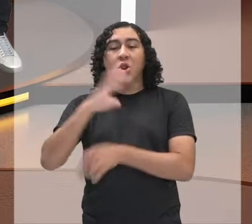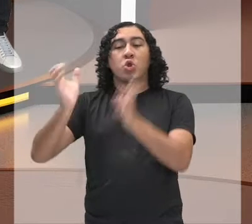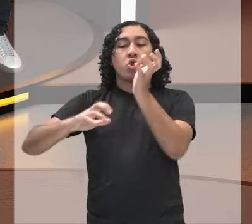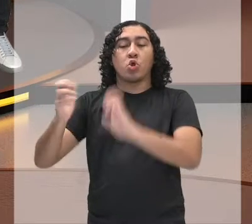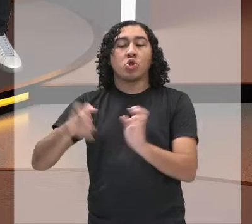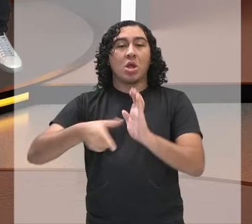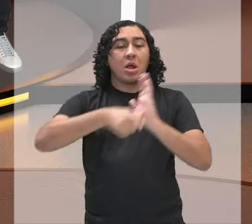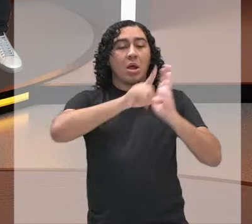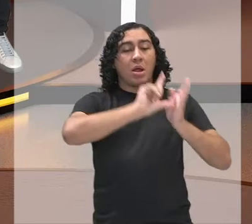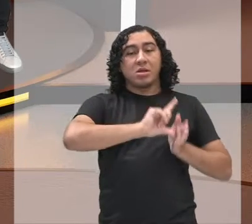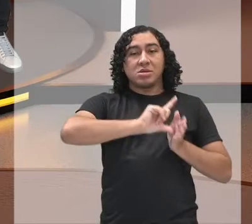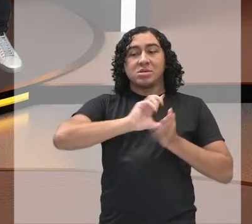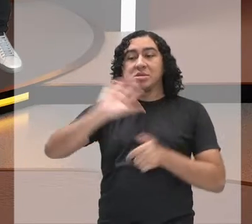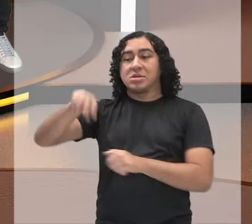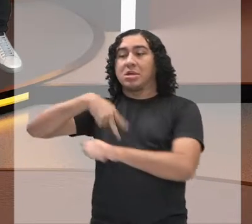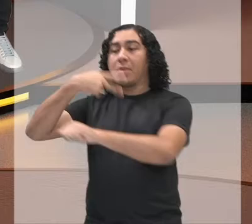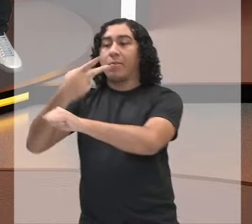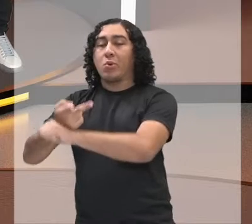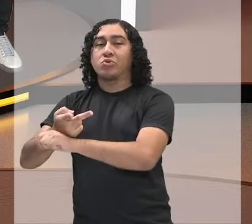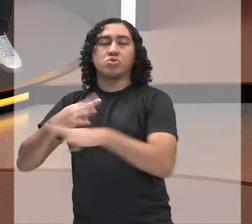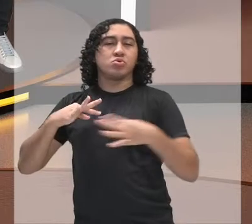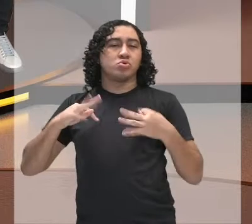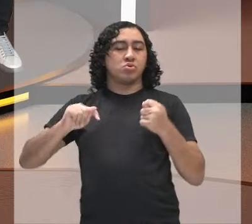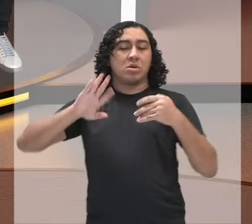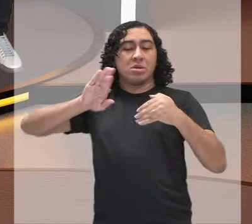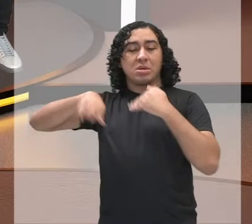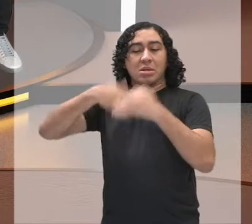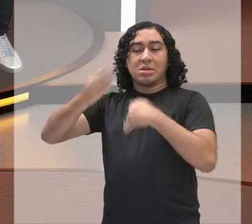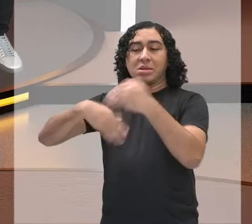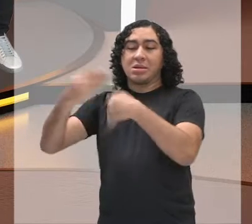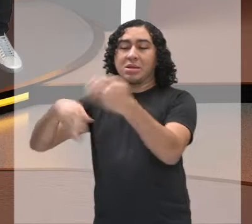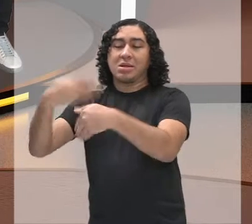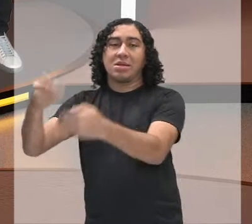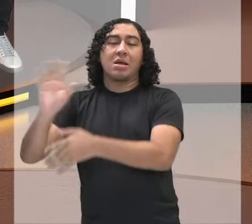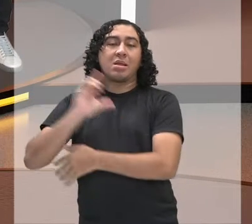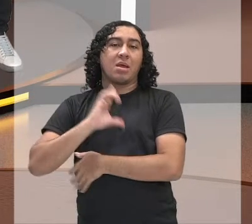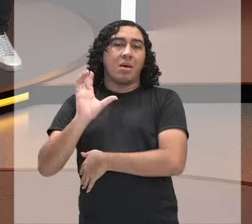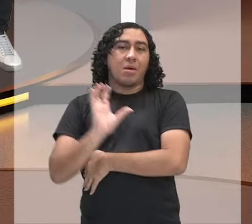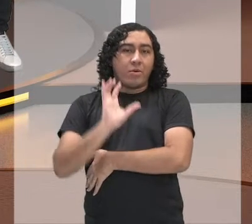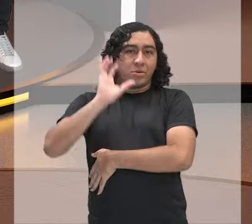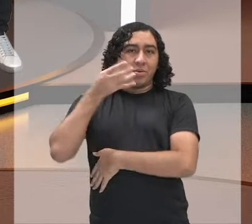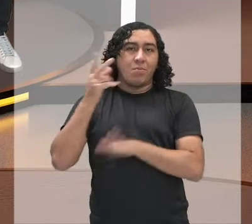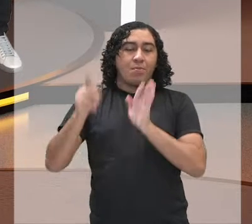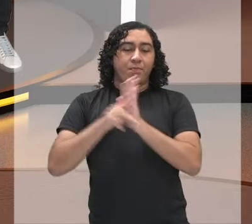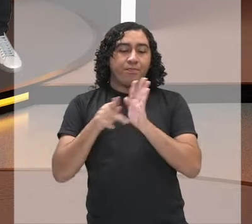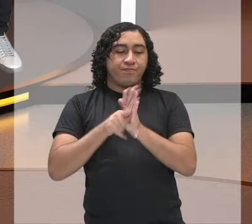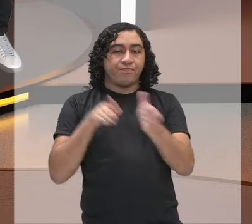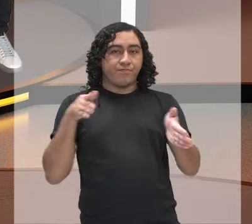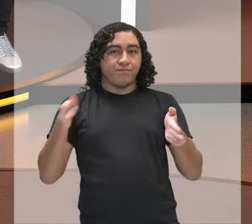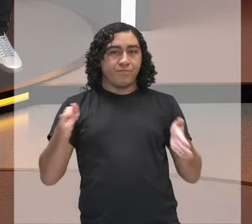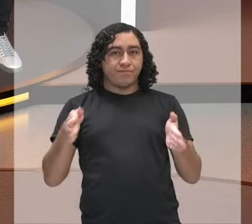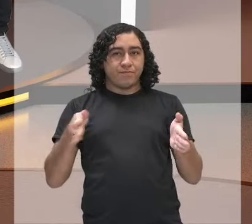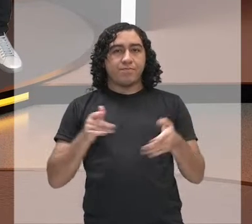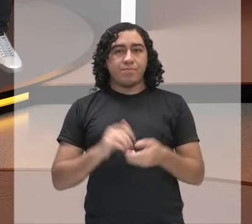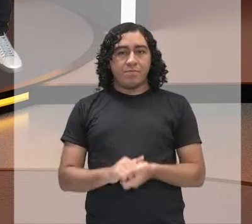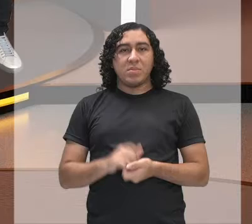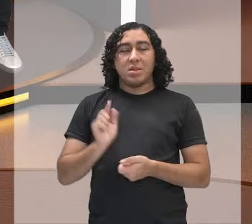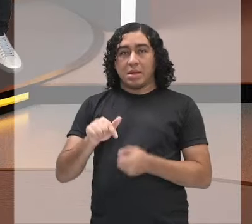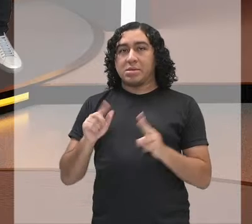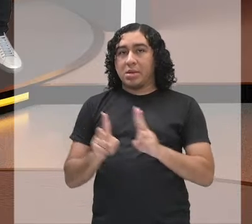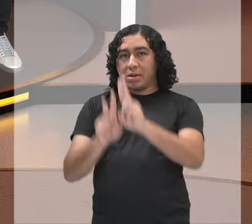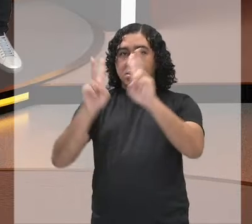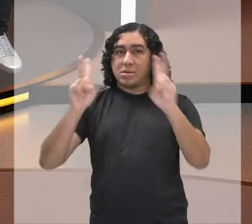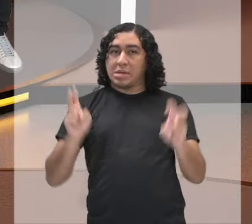e depois. Então é todo um processo que vai acontecer, né, durante essa questão